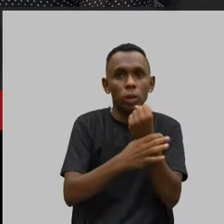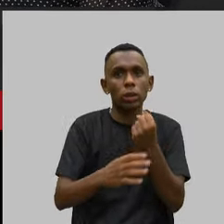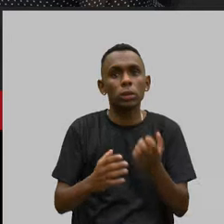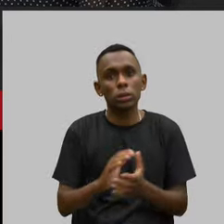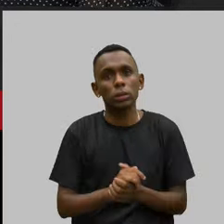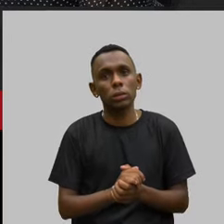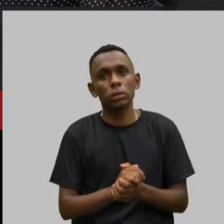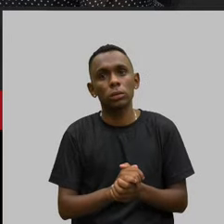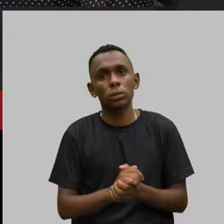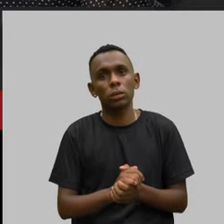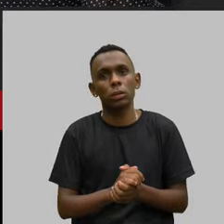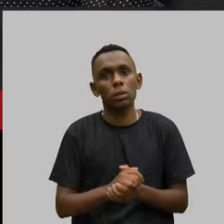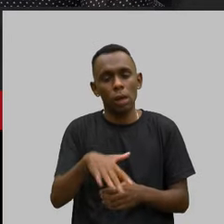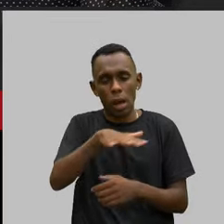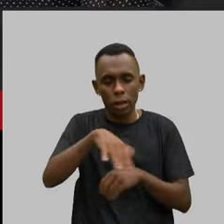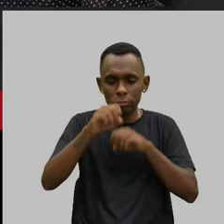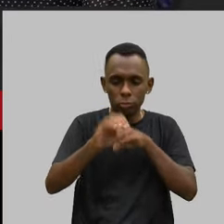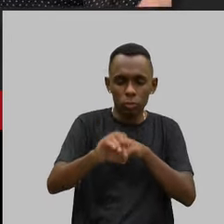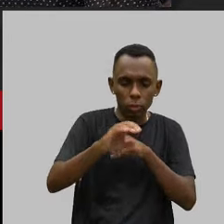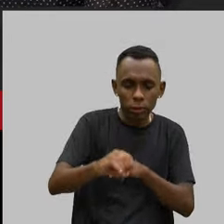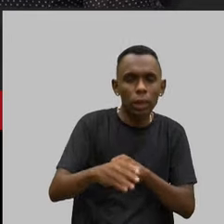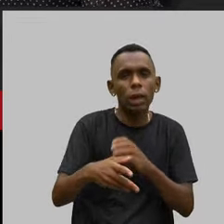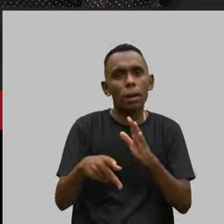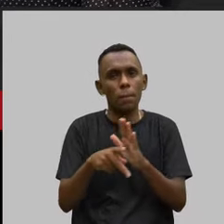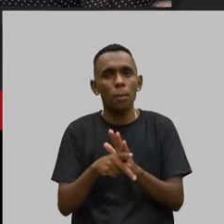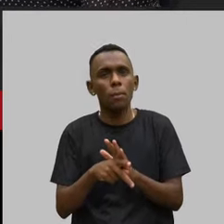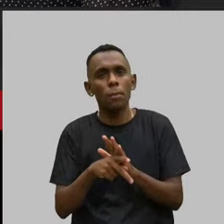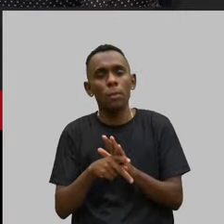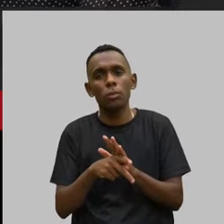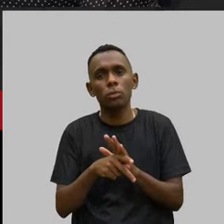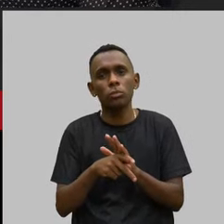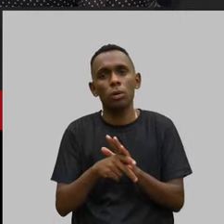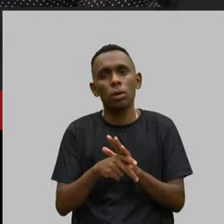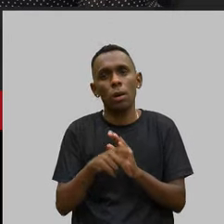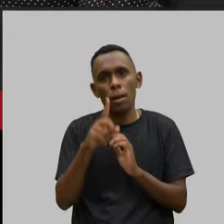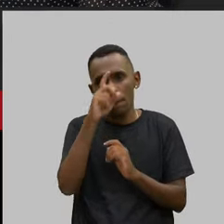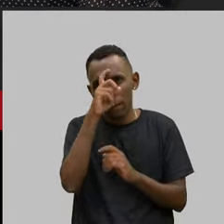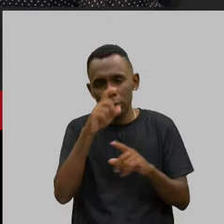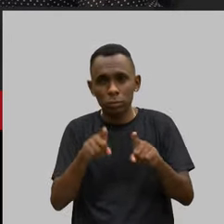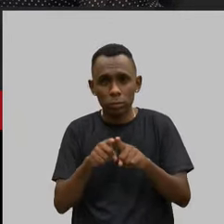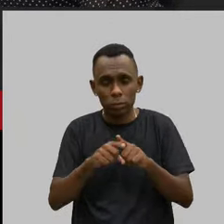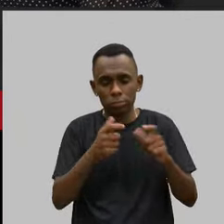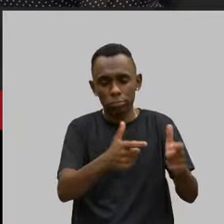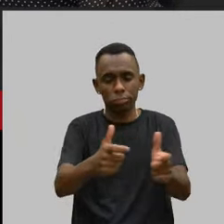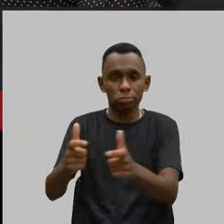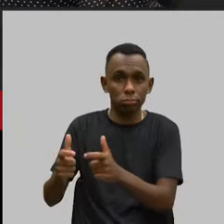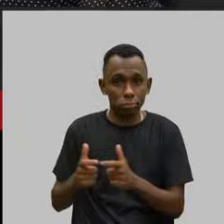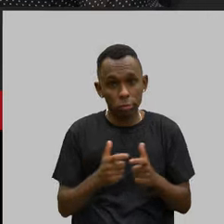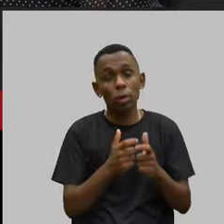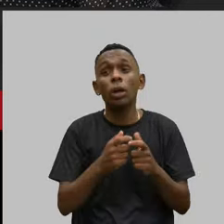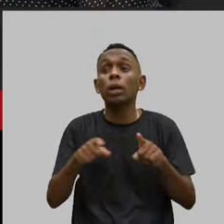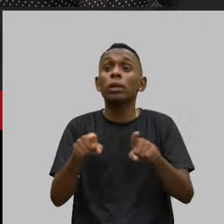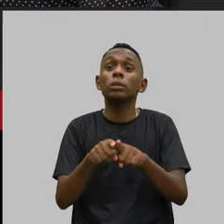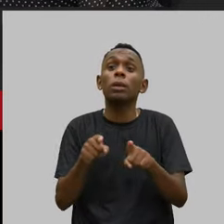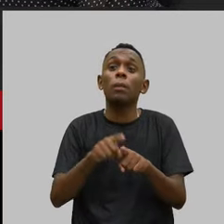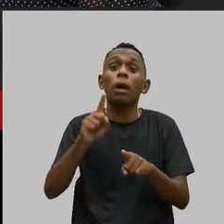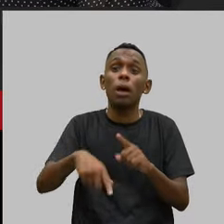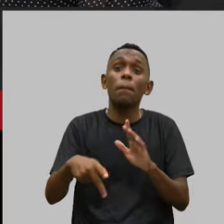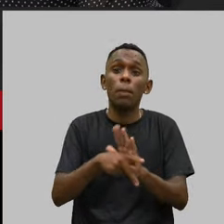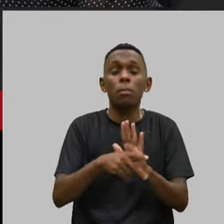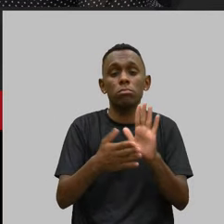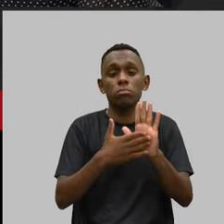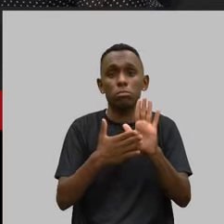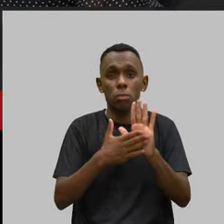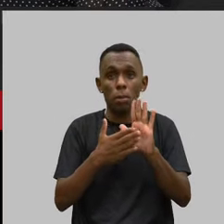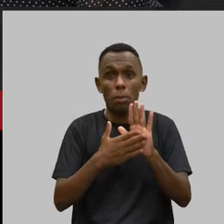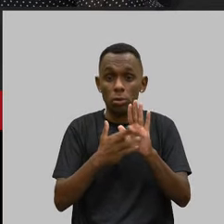ueng educação ipseng emom Minas a gente tem o programa transforma minas que foi reconhecido nacionalmente como um programa referência paraa